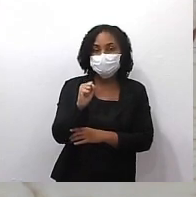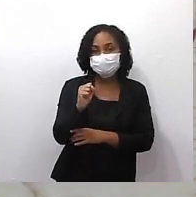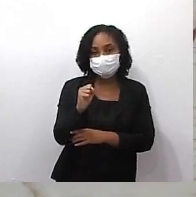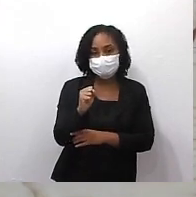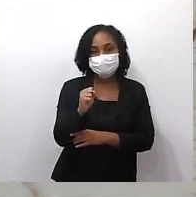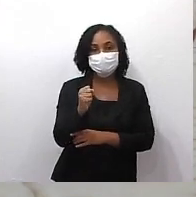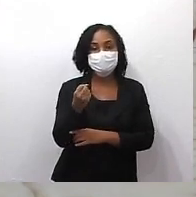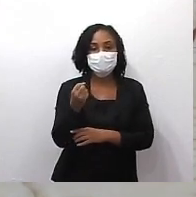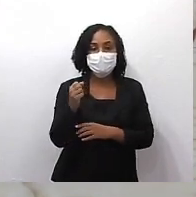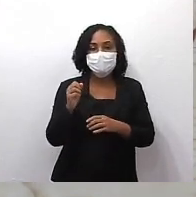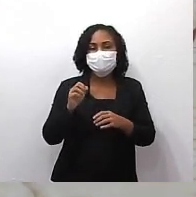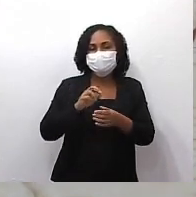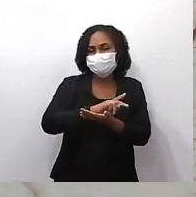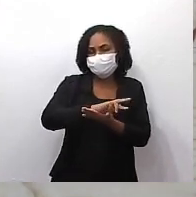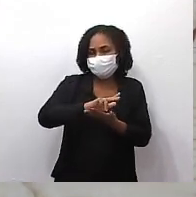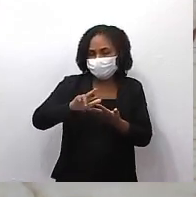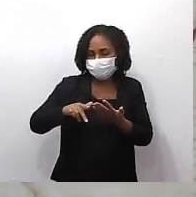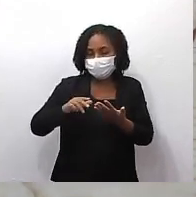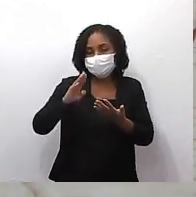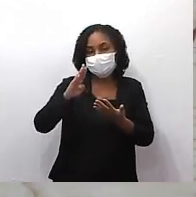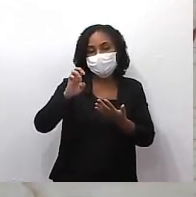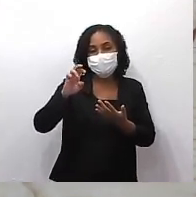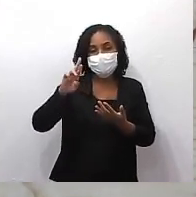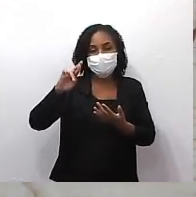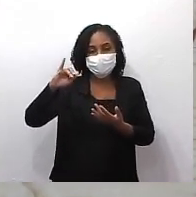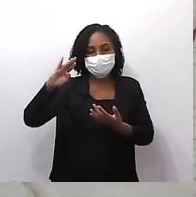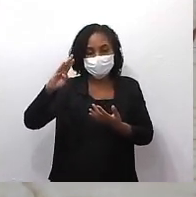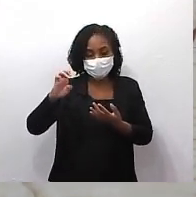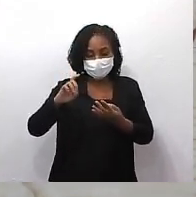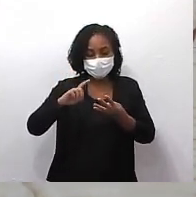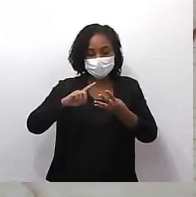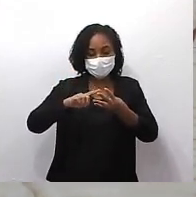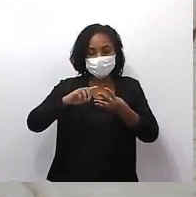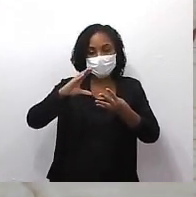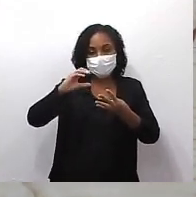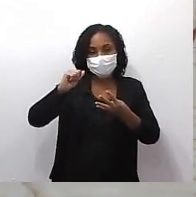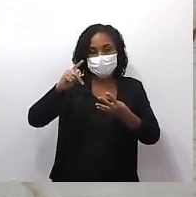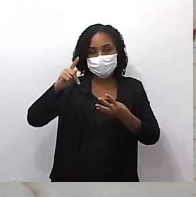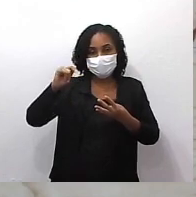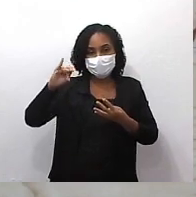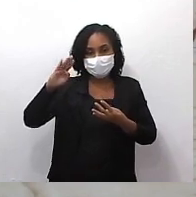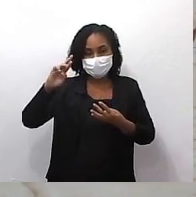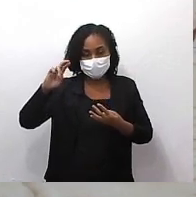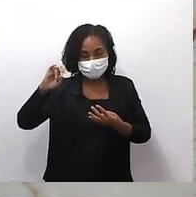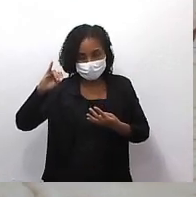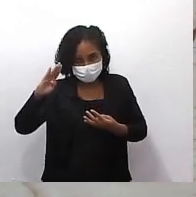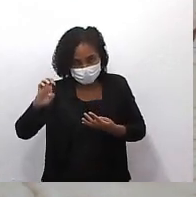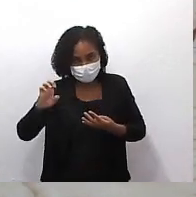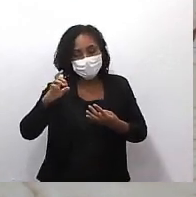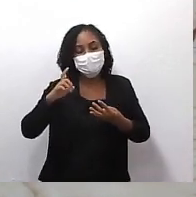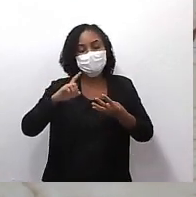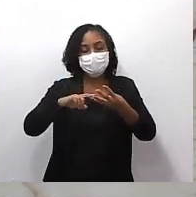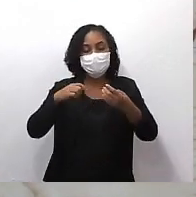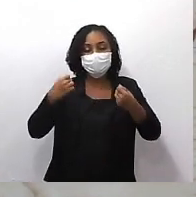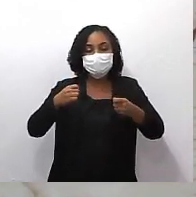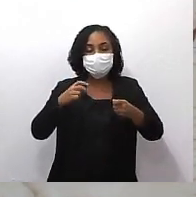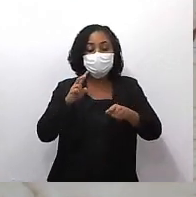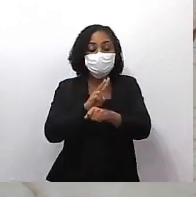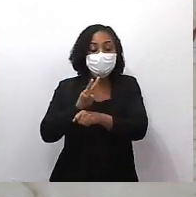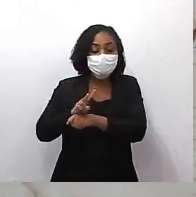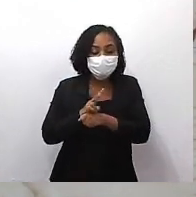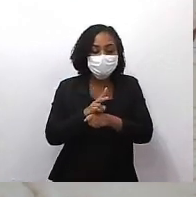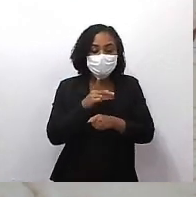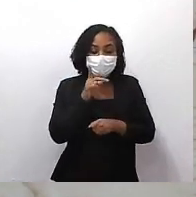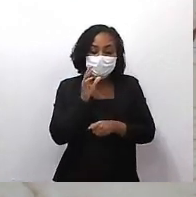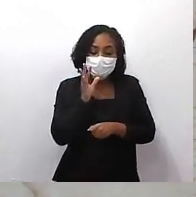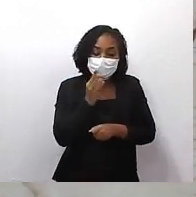famosos Bibiribe, Capibaribe, que são rios perenes. E aí a importância da preservação e do conhecimento da drenagem para